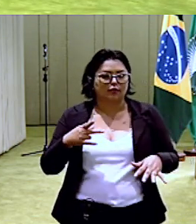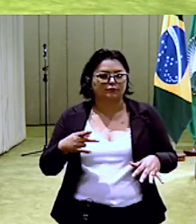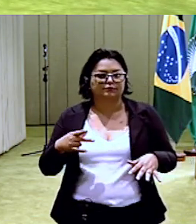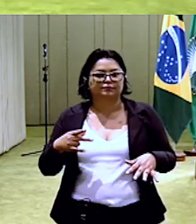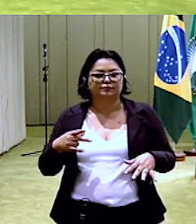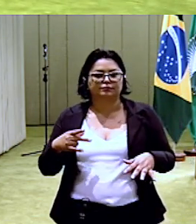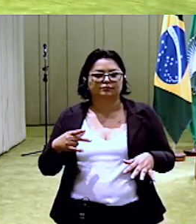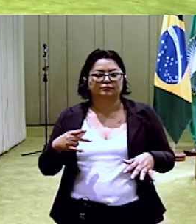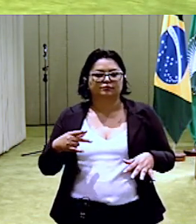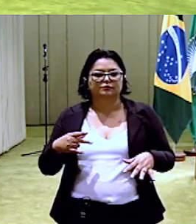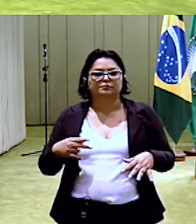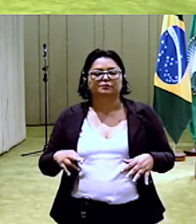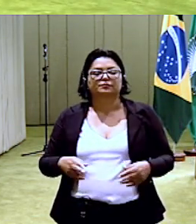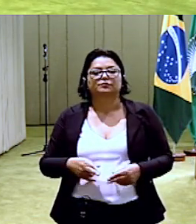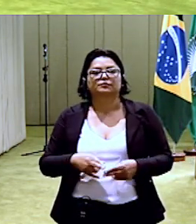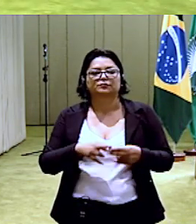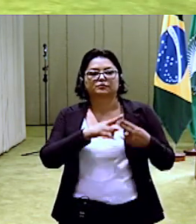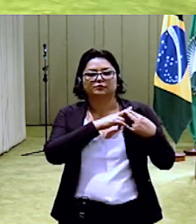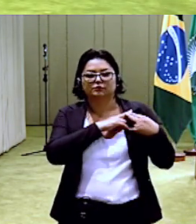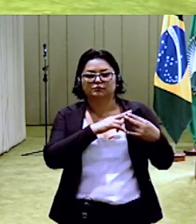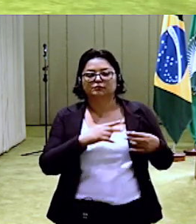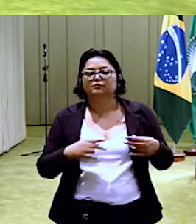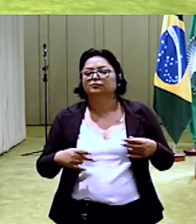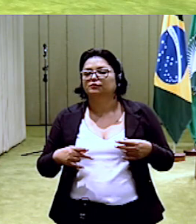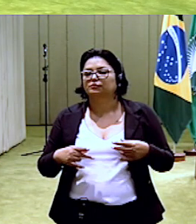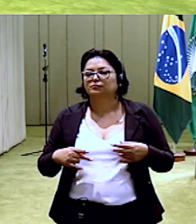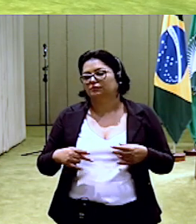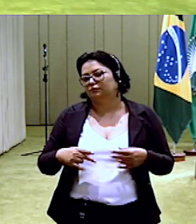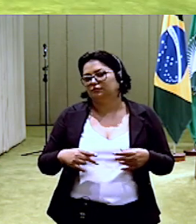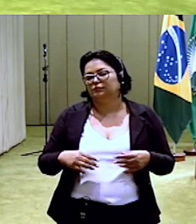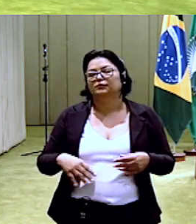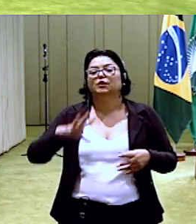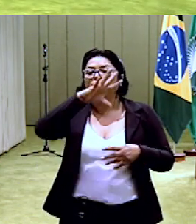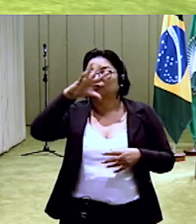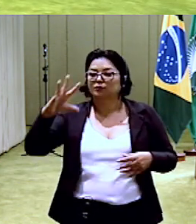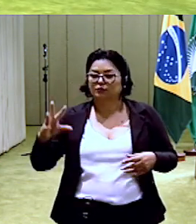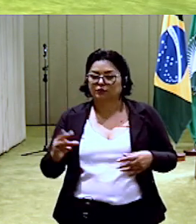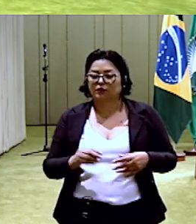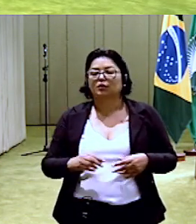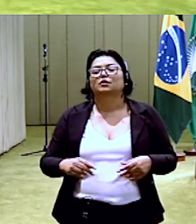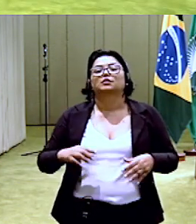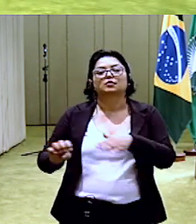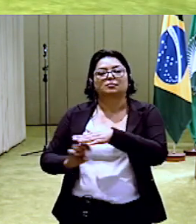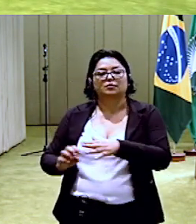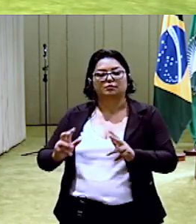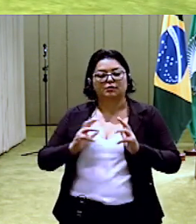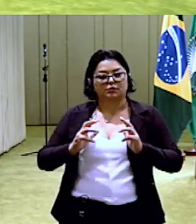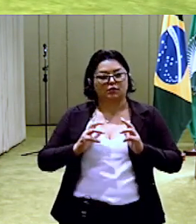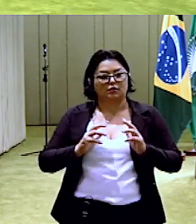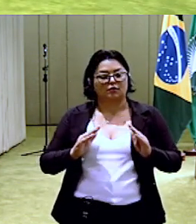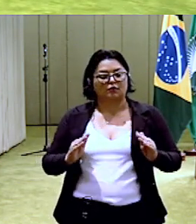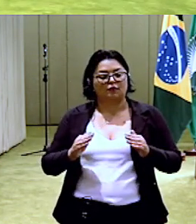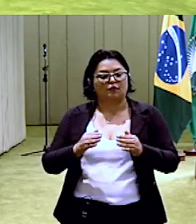a parte da representação no que diz respeito, pelo menos, ao continente africano e ao setor privado,